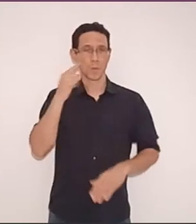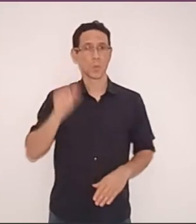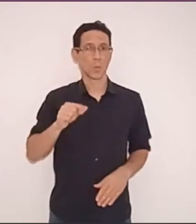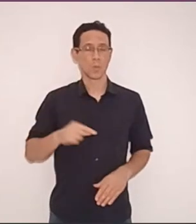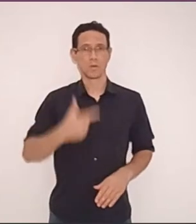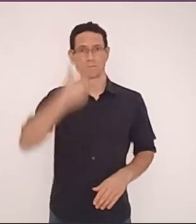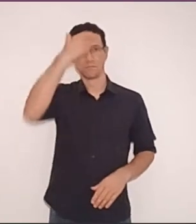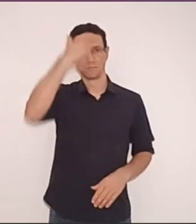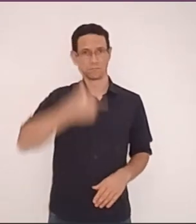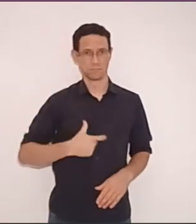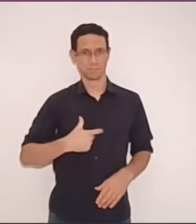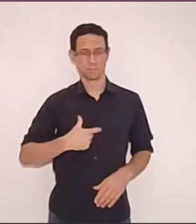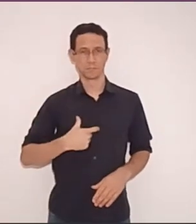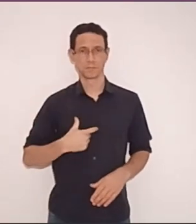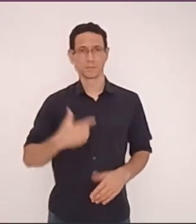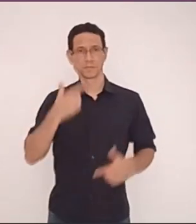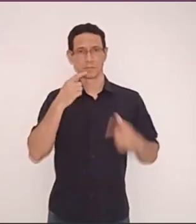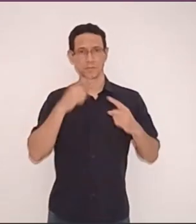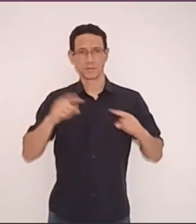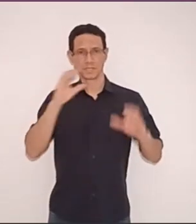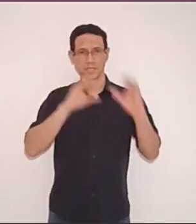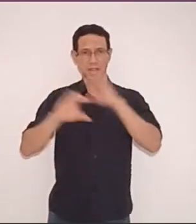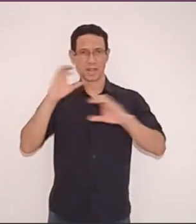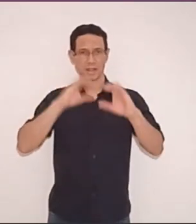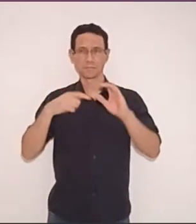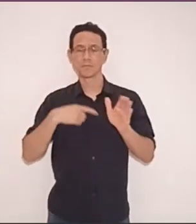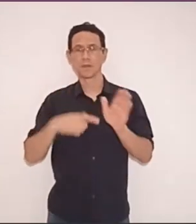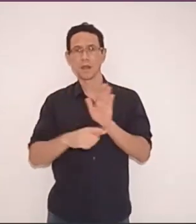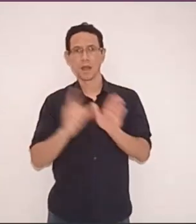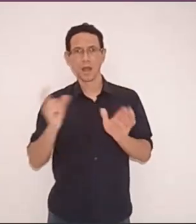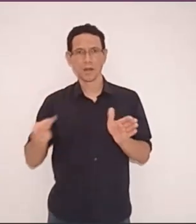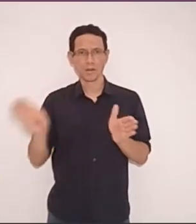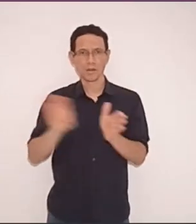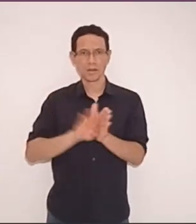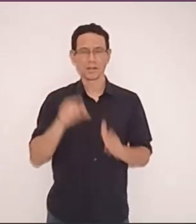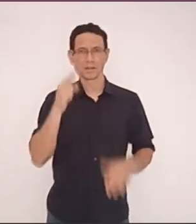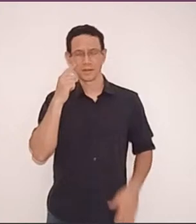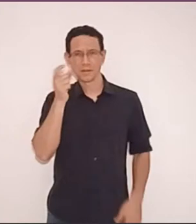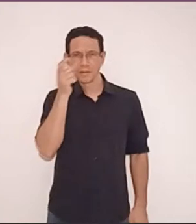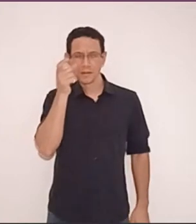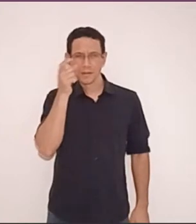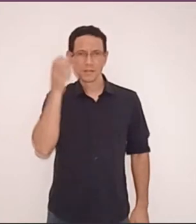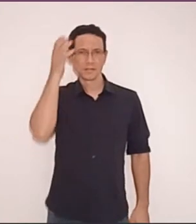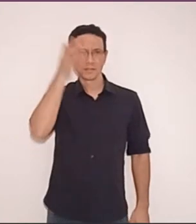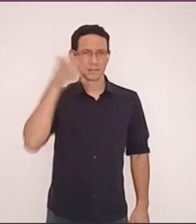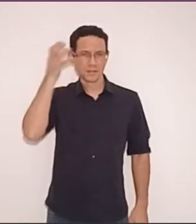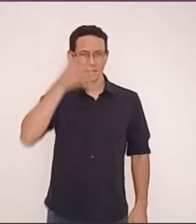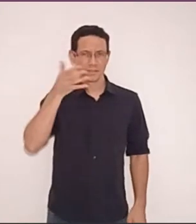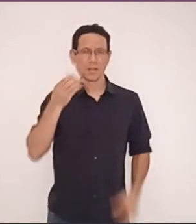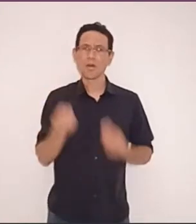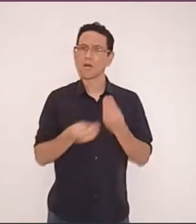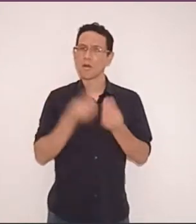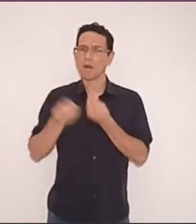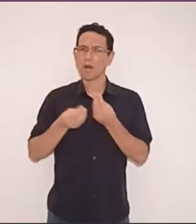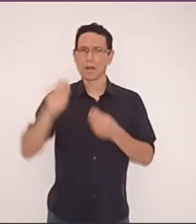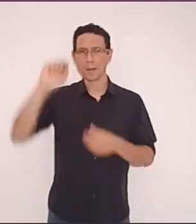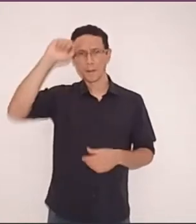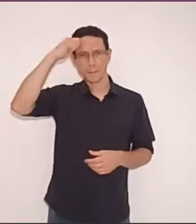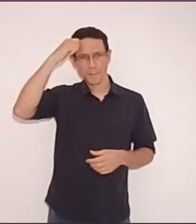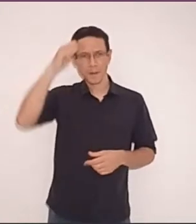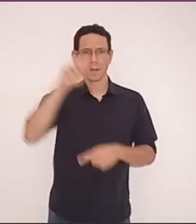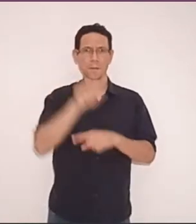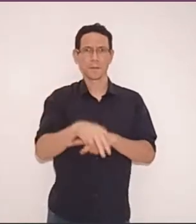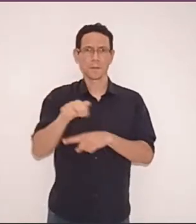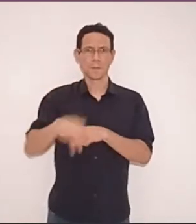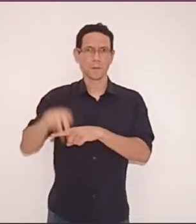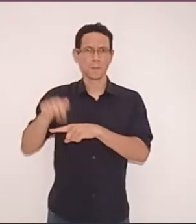nisso eu cheguei um pouco antes do horário e vi que tinha palestrante falando sobre a inserção das pessoas pretas no mercado de